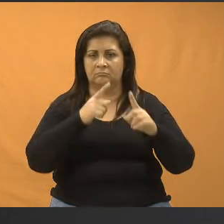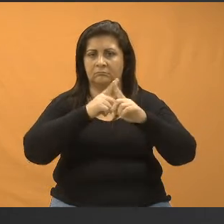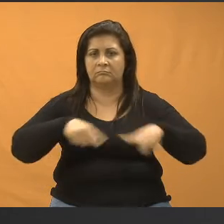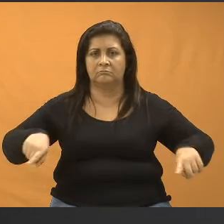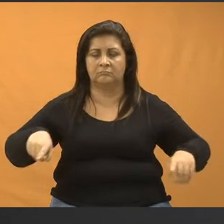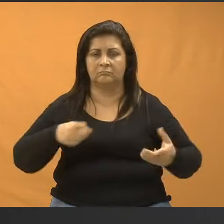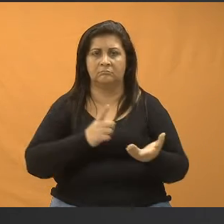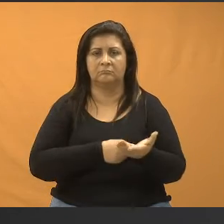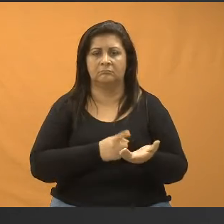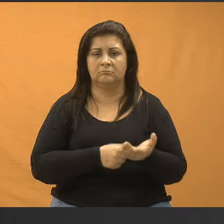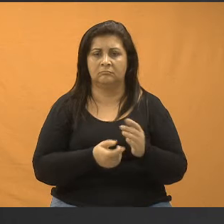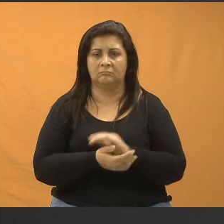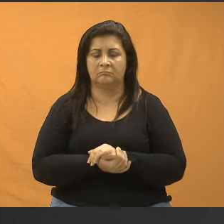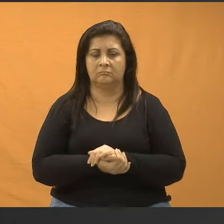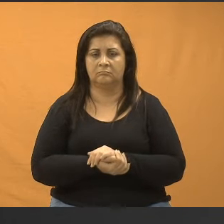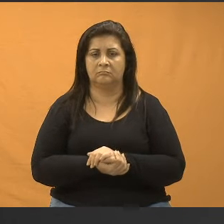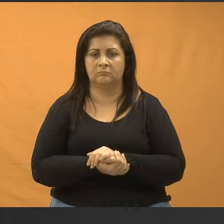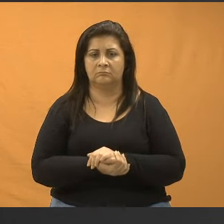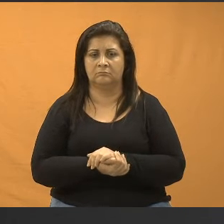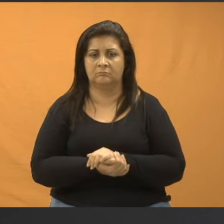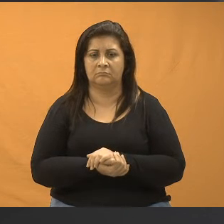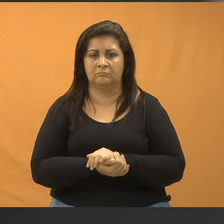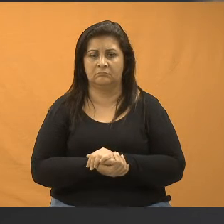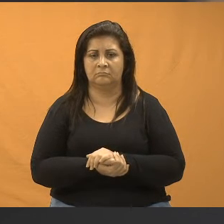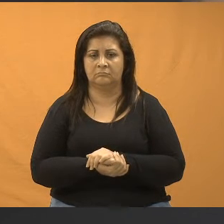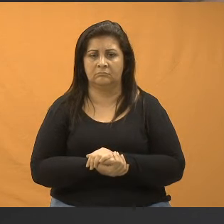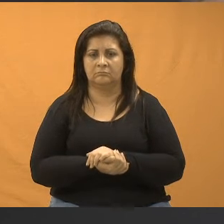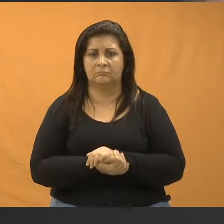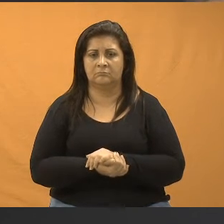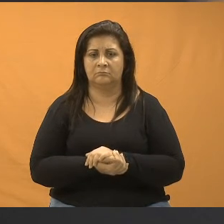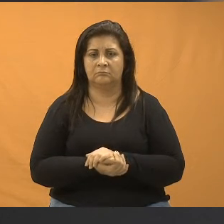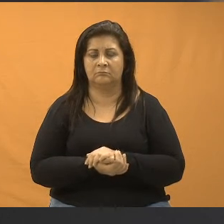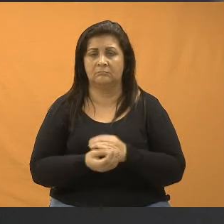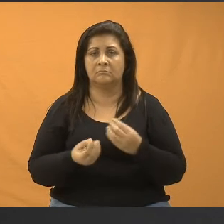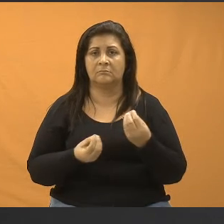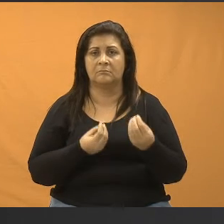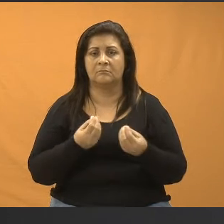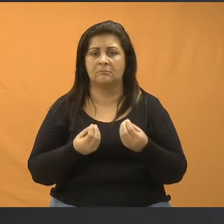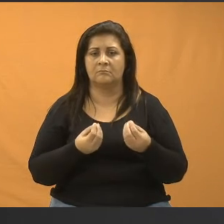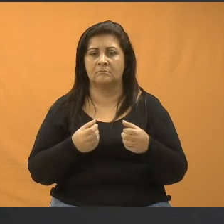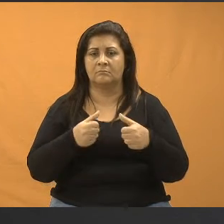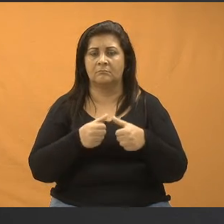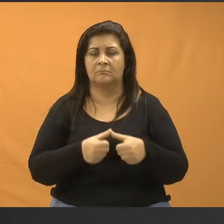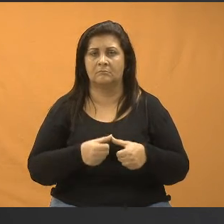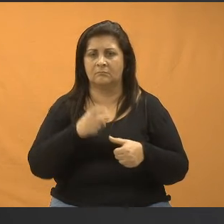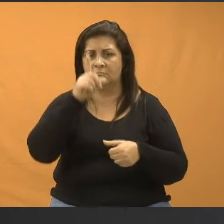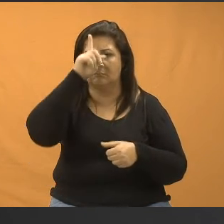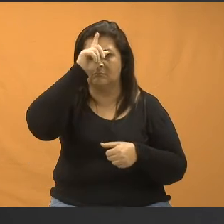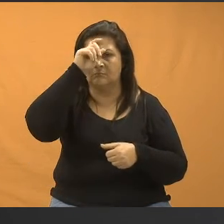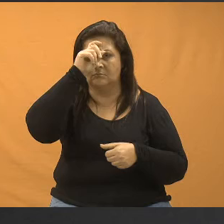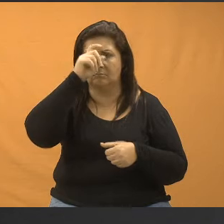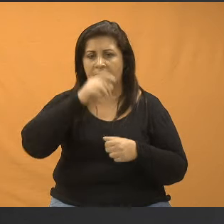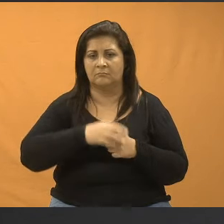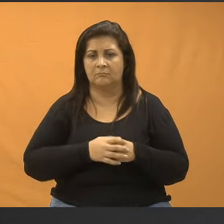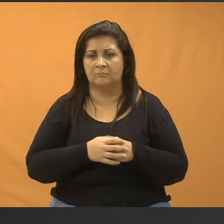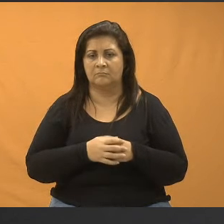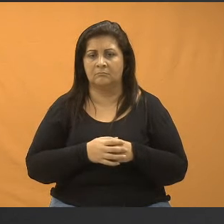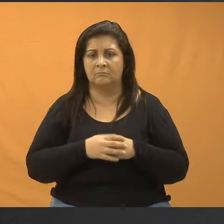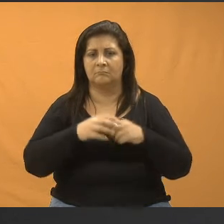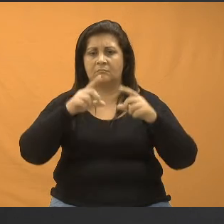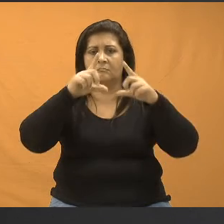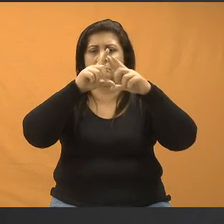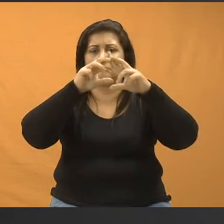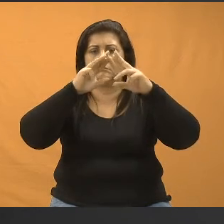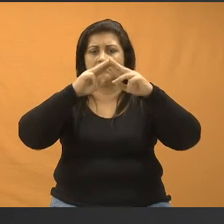aí? Que garantia nós vamos ter de funcionamento? Daí, daqui a pouco, uma Anhembi Morumbi, por exemplo, vem